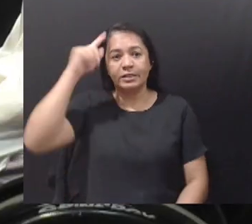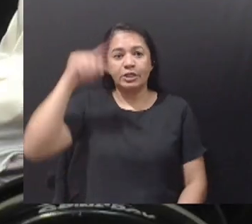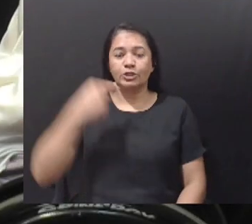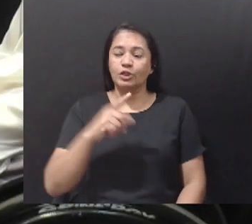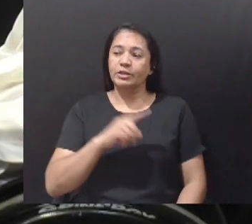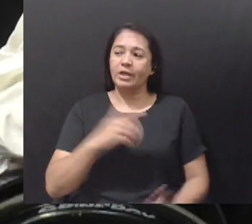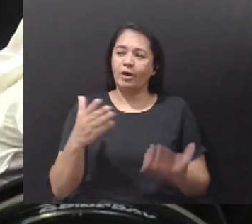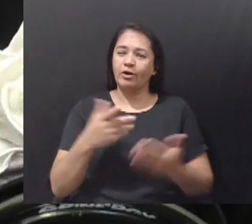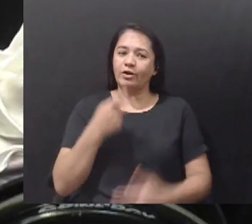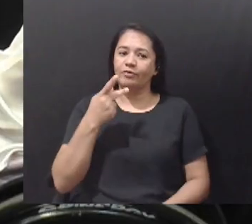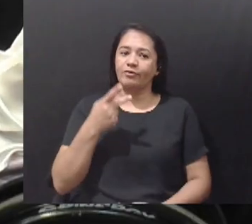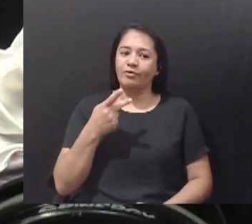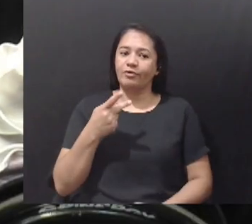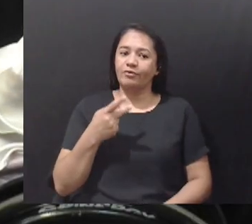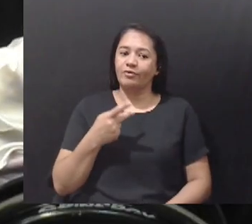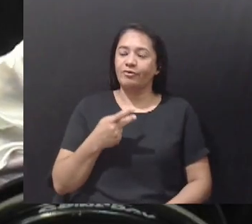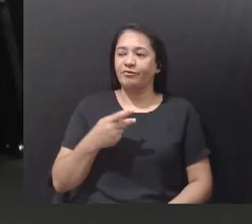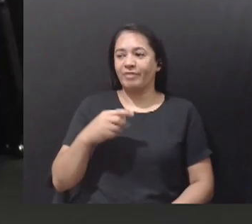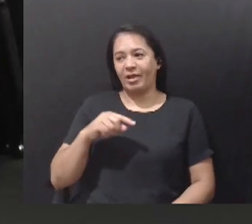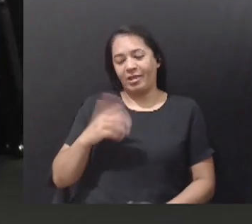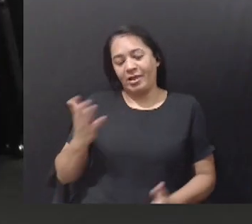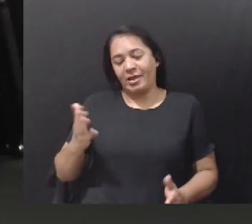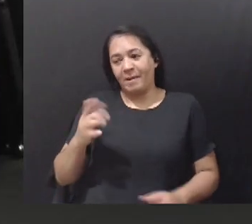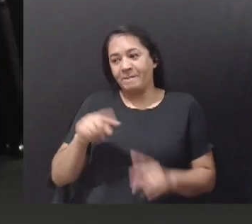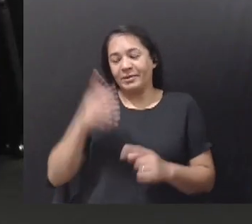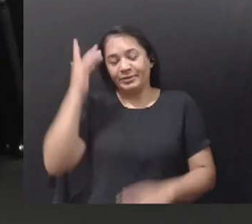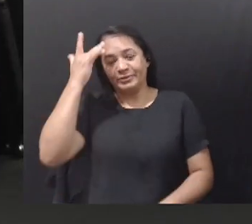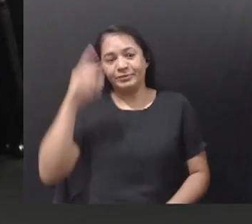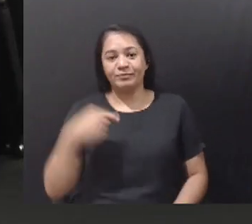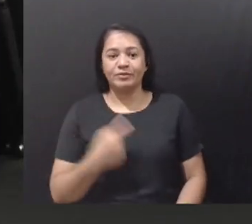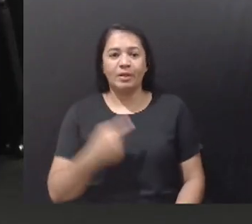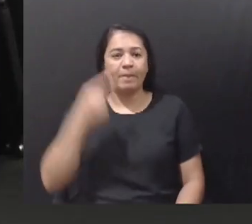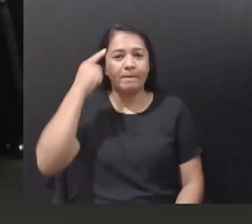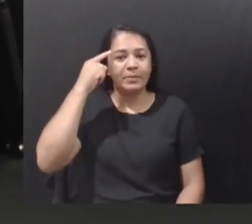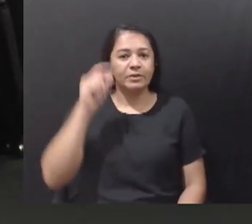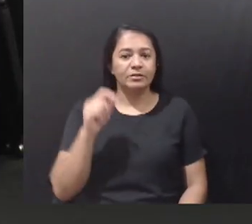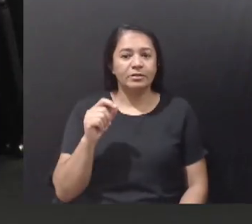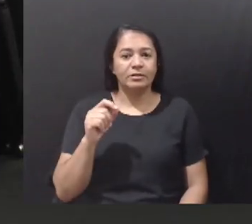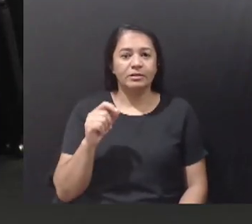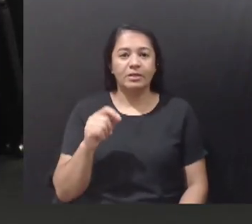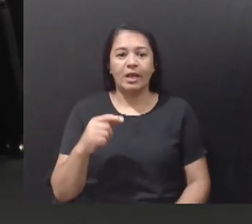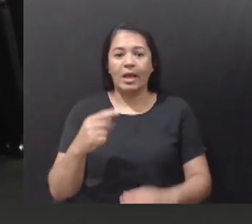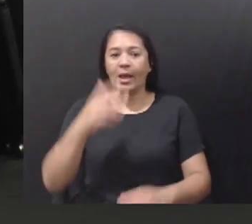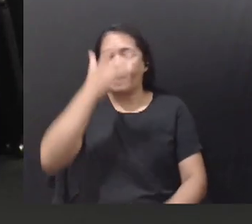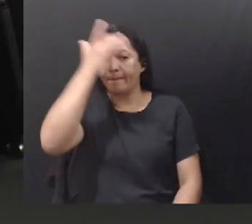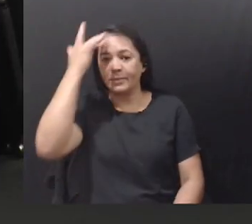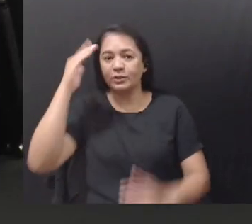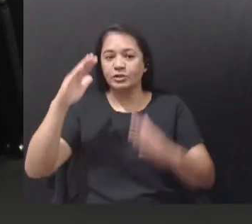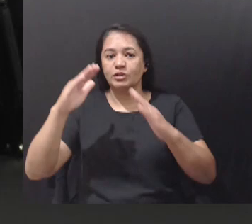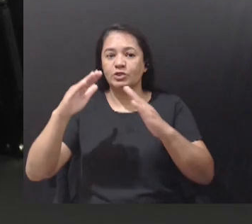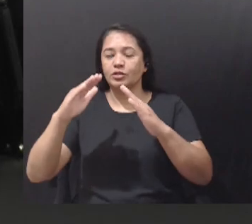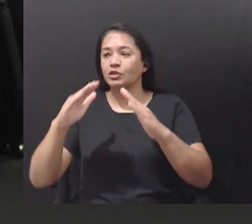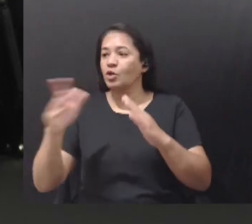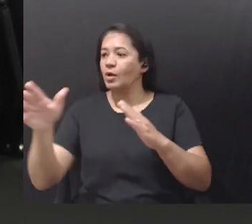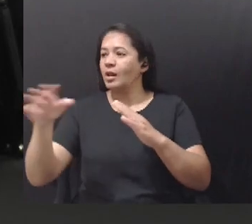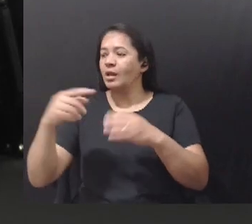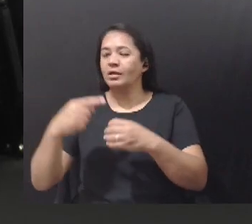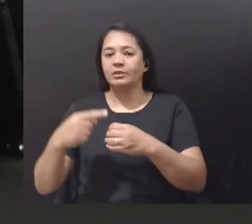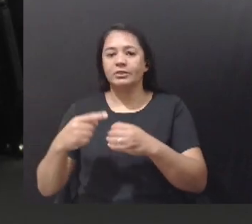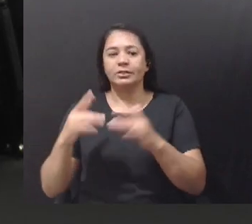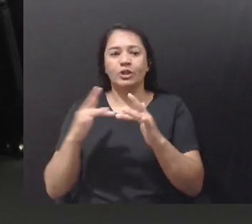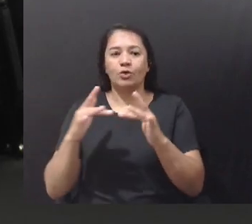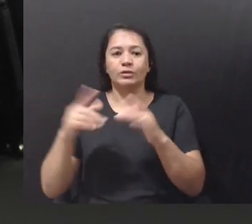como leiga. A Ótimo. ideia que a gente tem para quem não mora em Valinhos, para quem não tem contato com as pessoas que moram